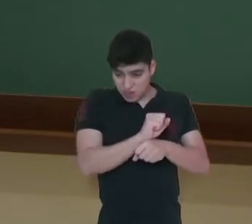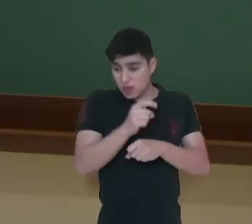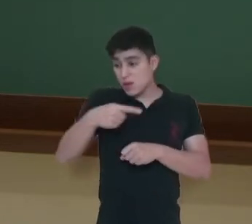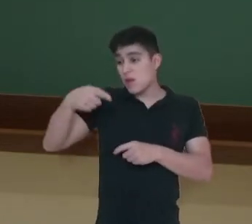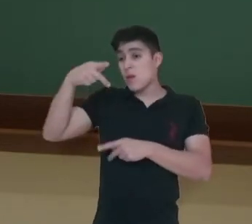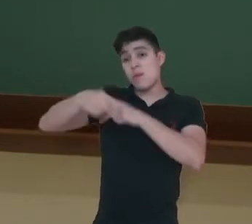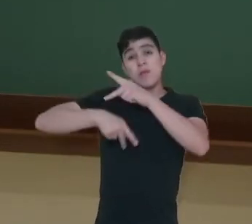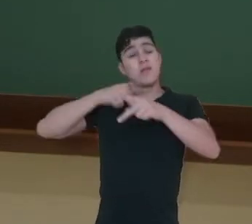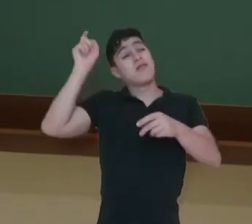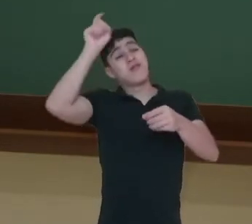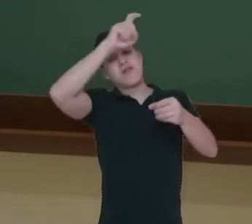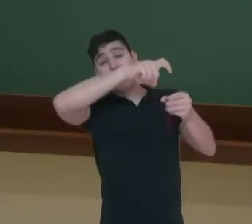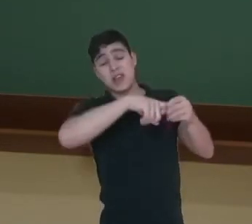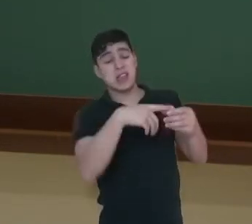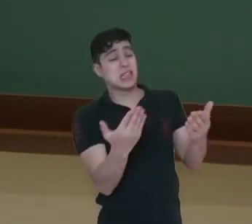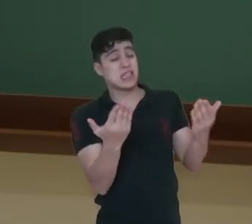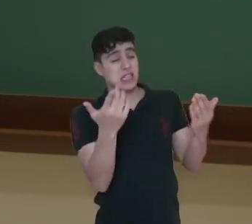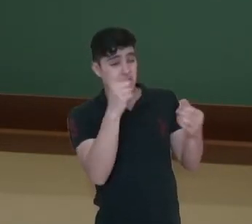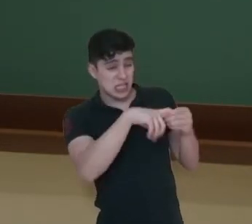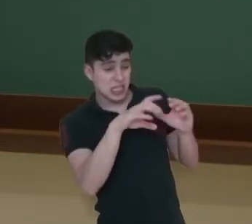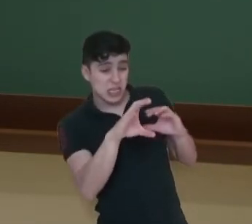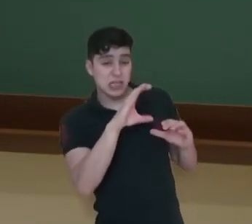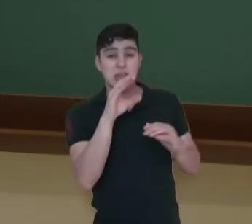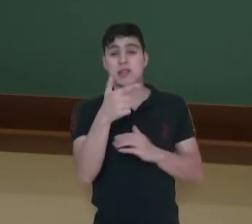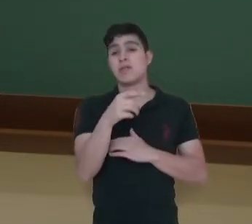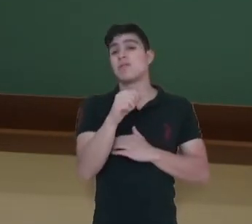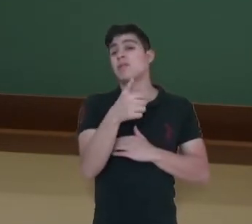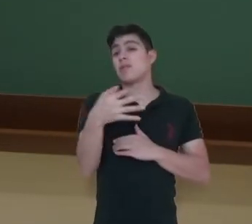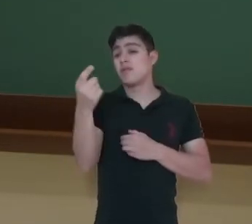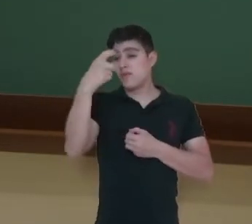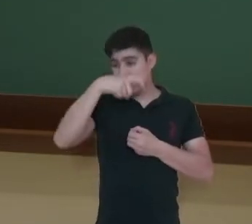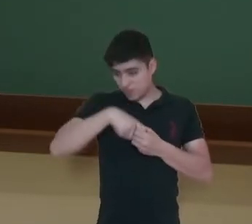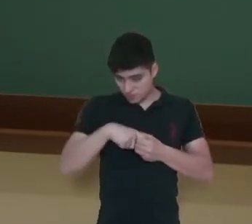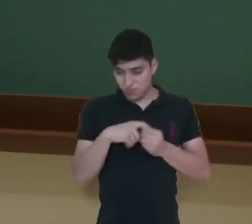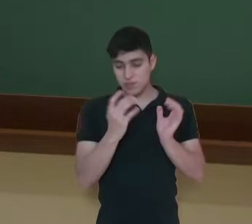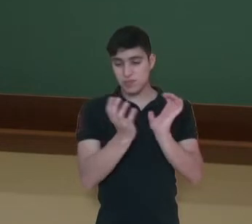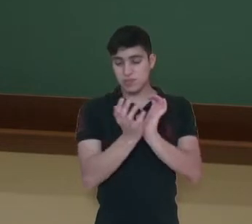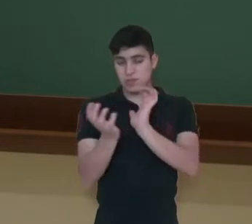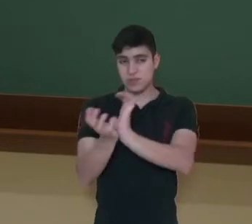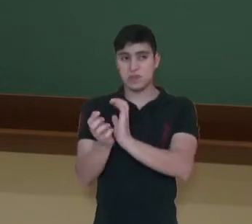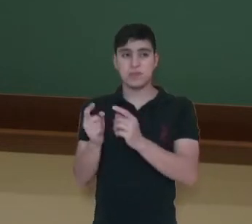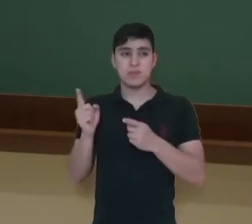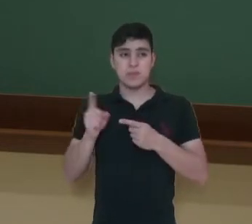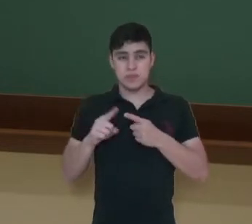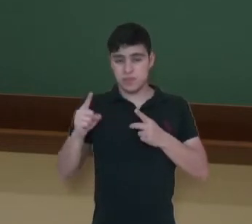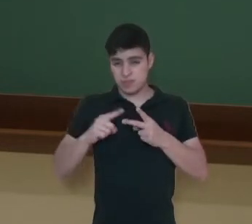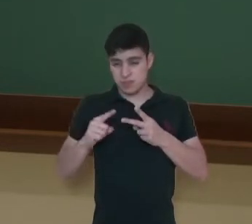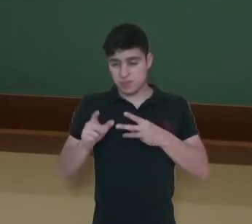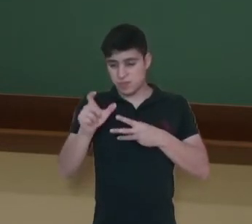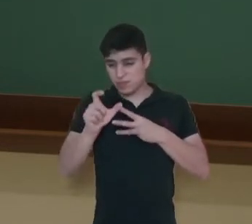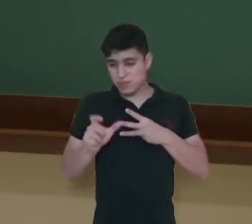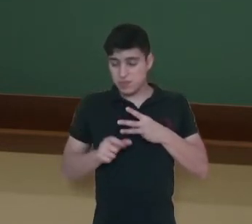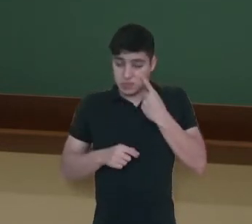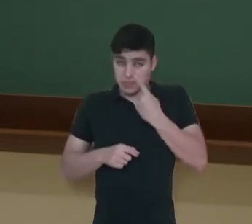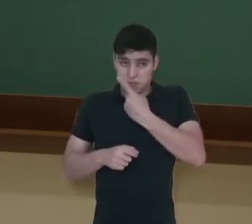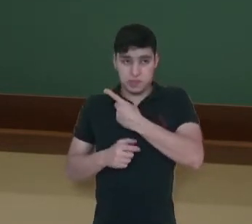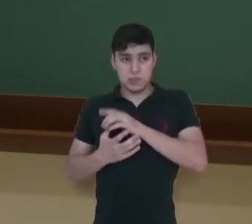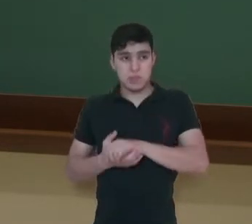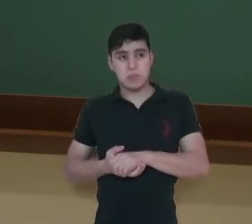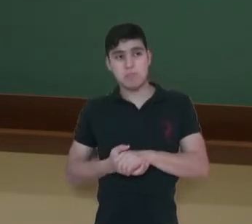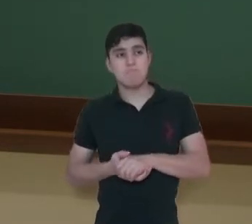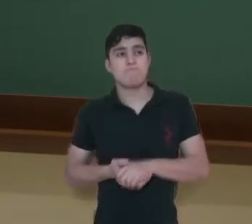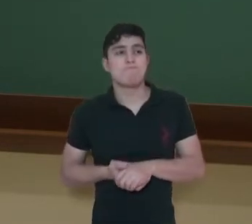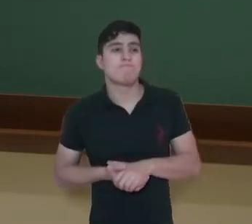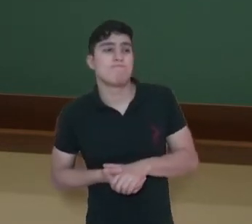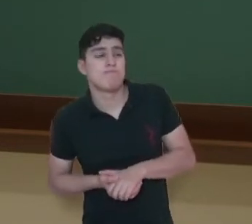pediram para eles continuarem, se não me engano, em 2014 eles voltaram. E composto por 3 membros-chave, Elião, Sandrão e DJ Cia, ou DJ